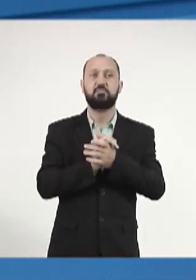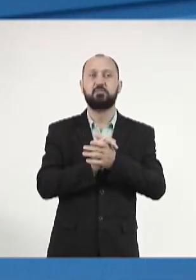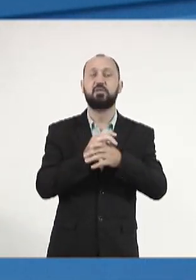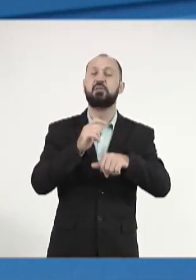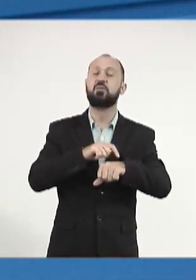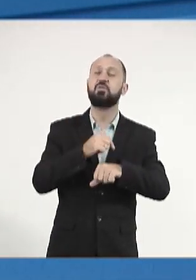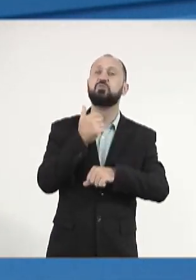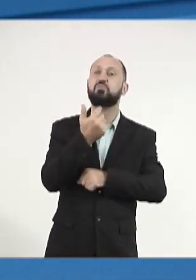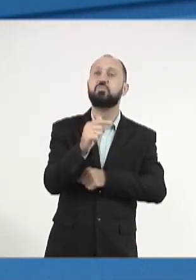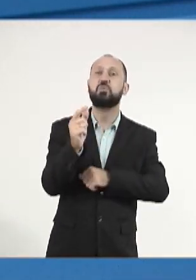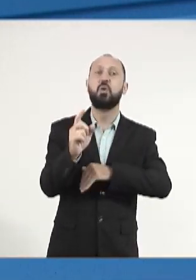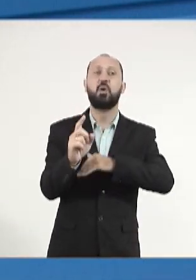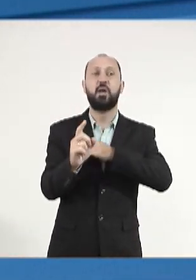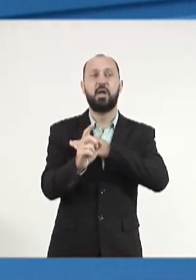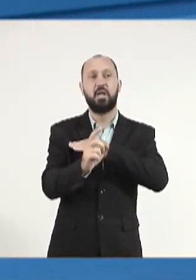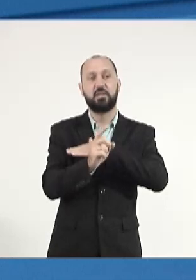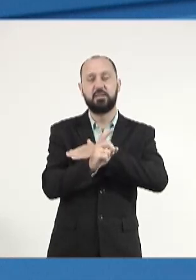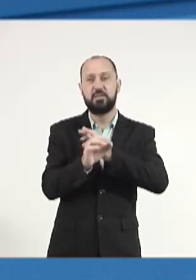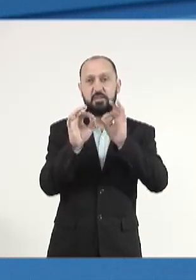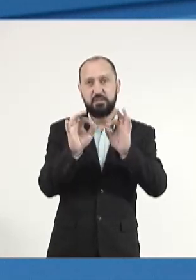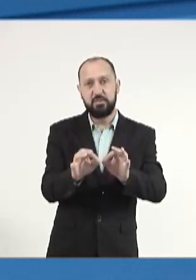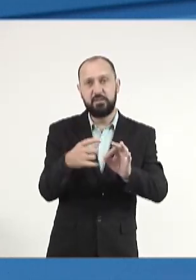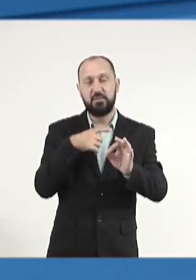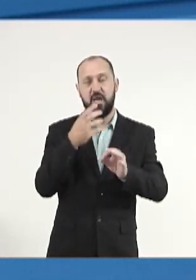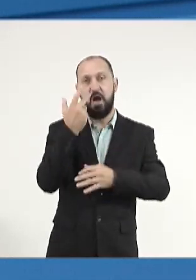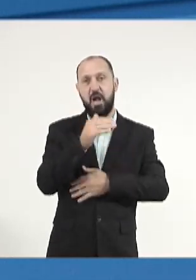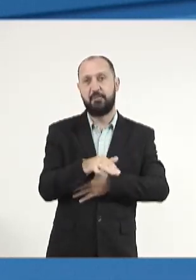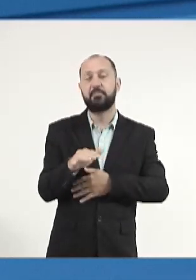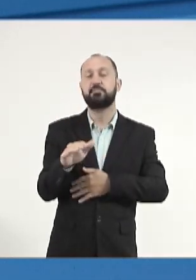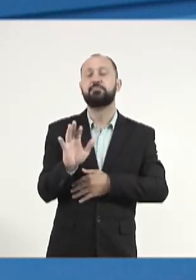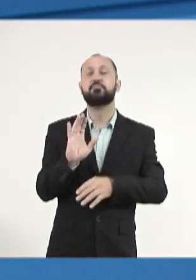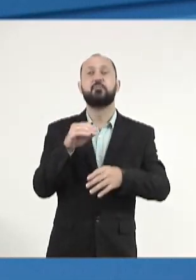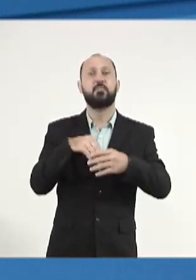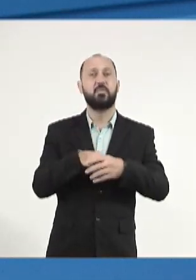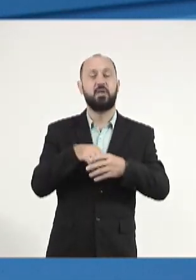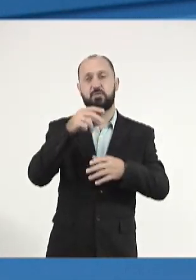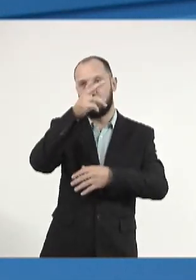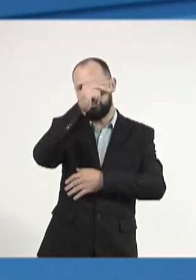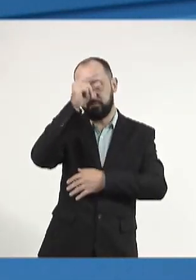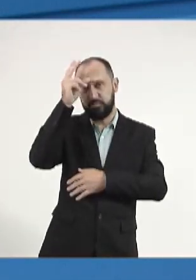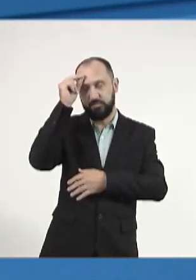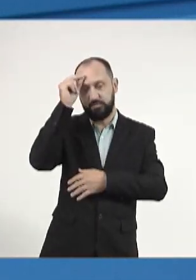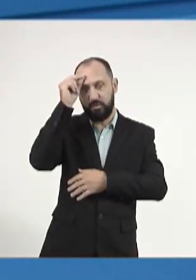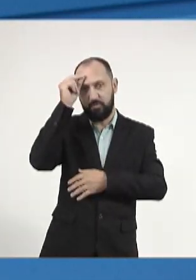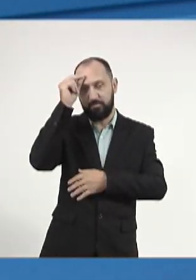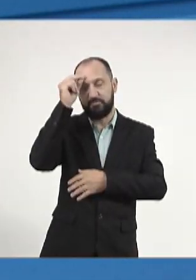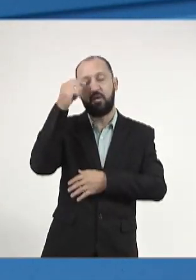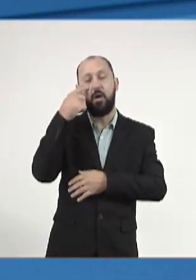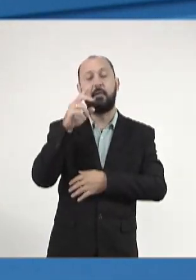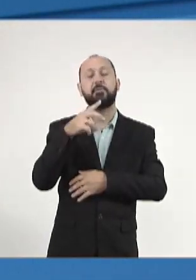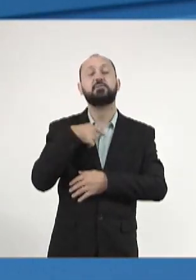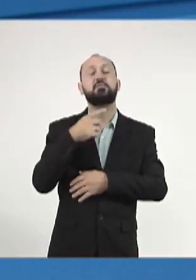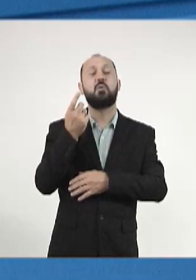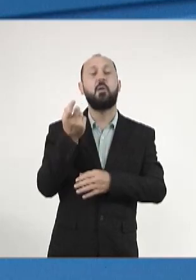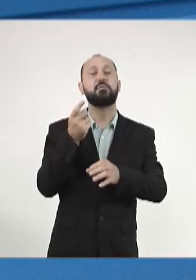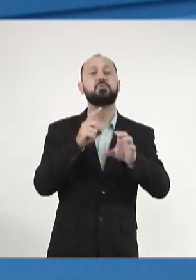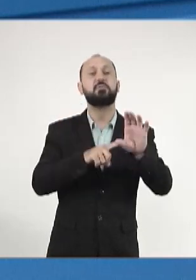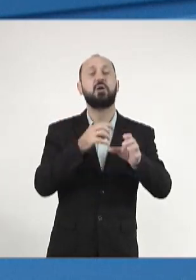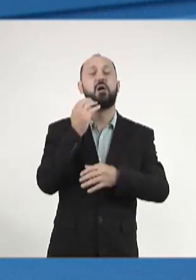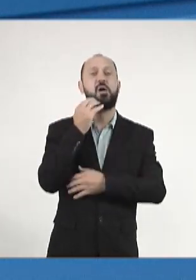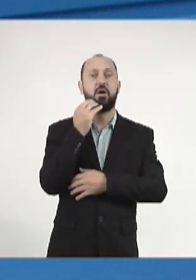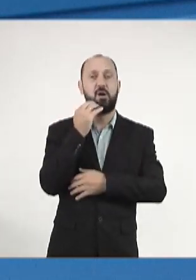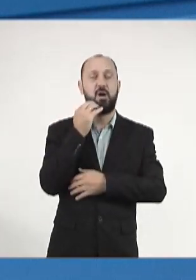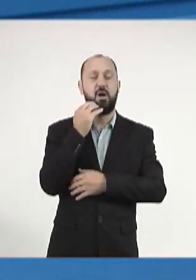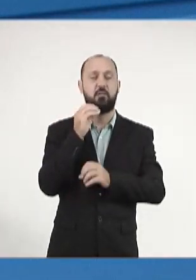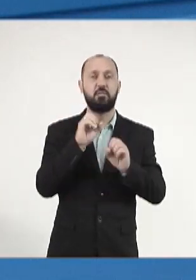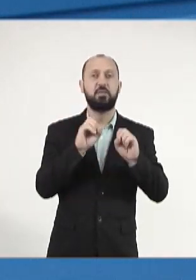não consegue ter um atendimento adequado à criança na rede municipal, ela carrega esse déficit de